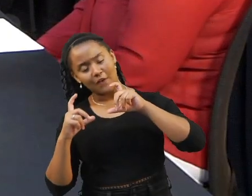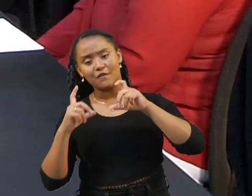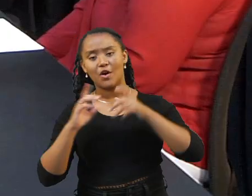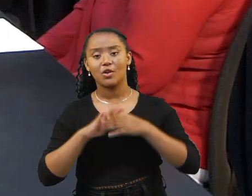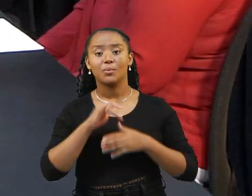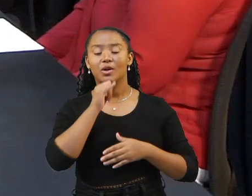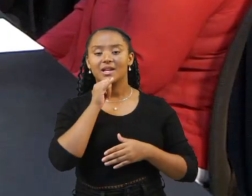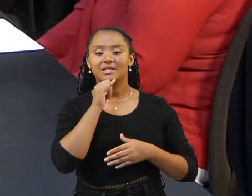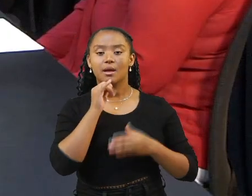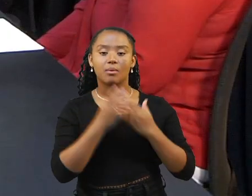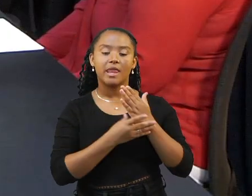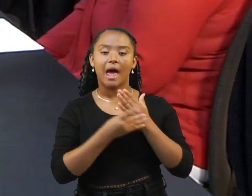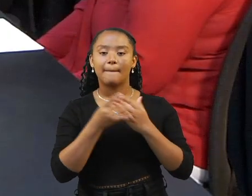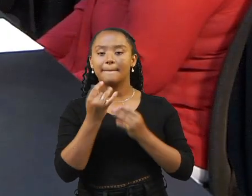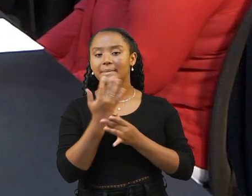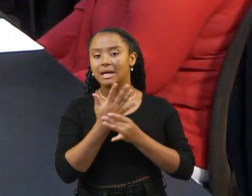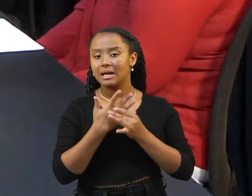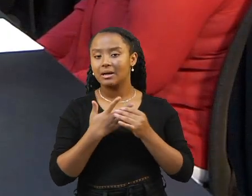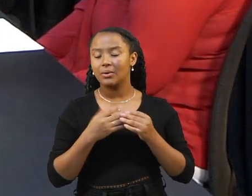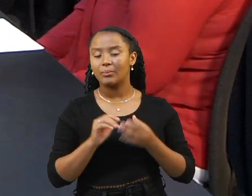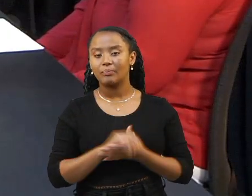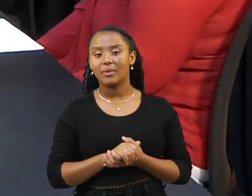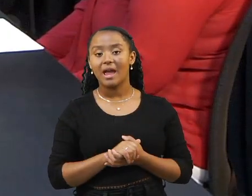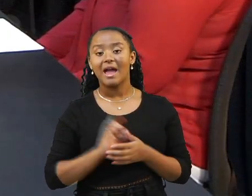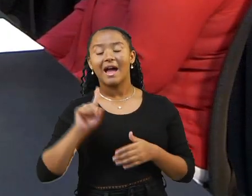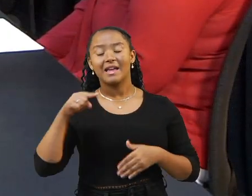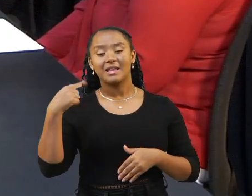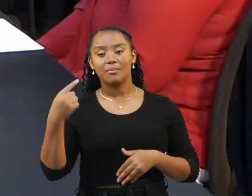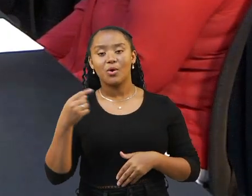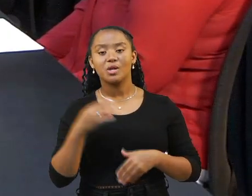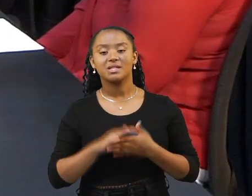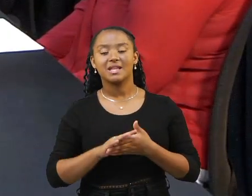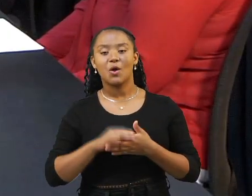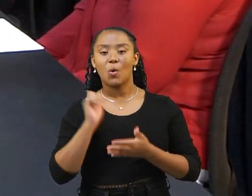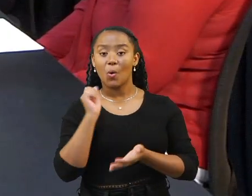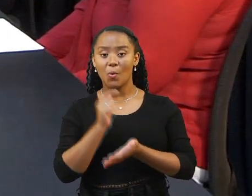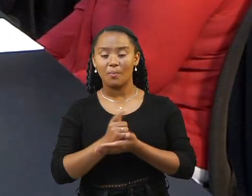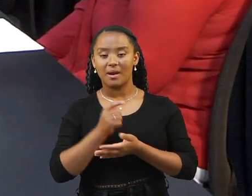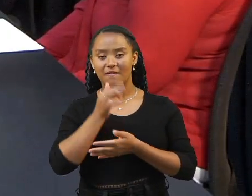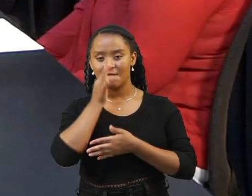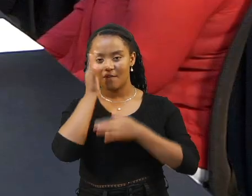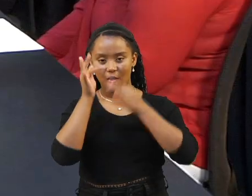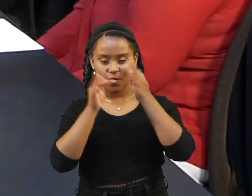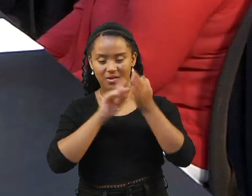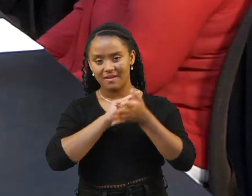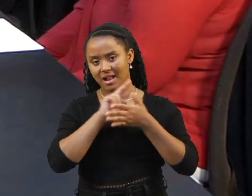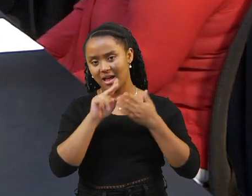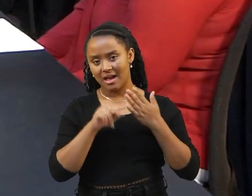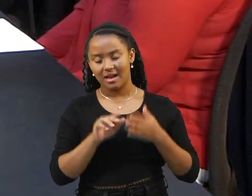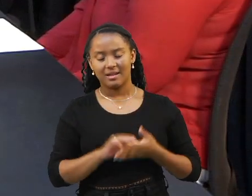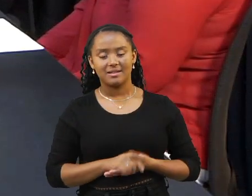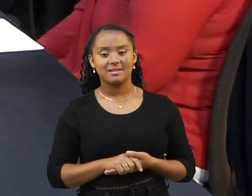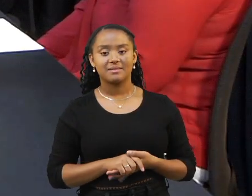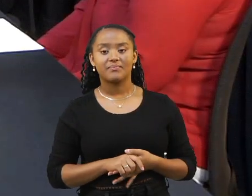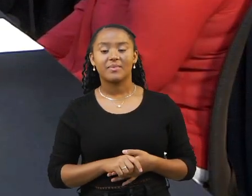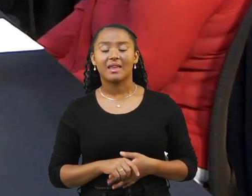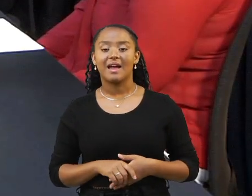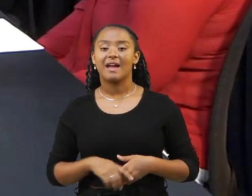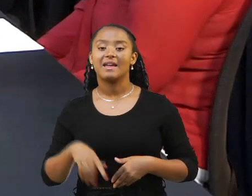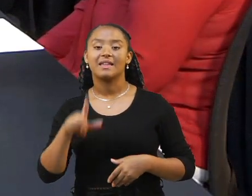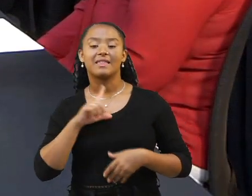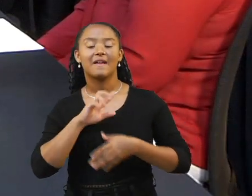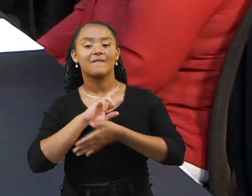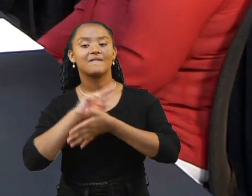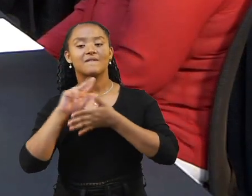no chão para tirar a foto, por exemplo, da mão. Aí eu fui numa floricultura e pedi várias flores, uma